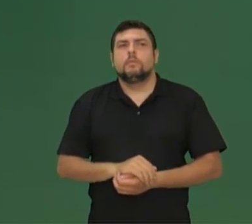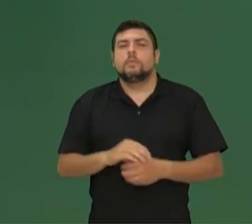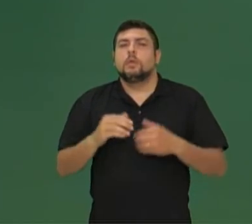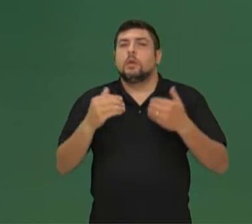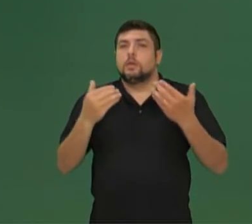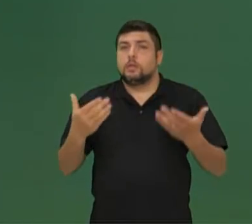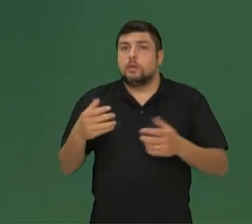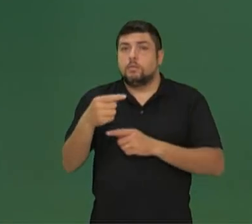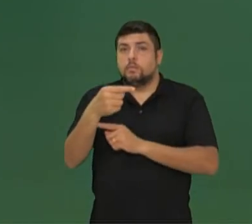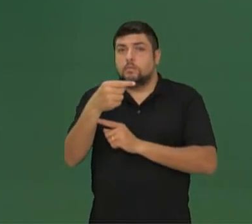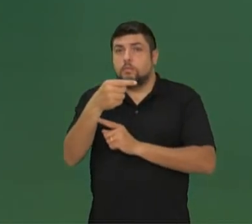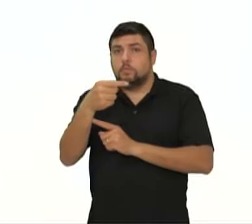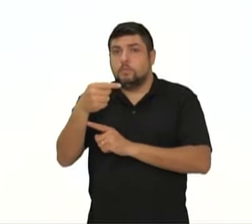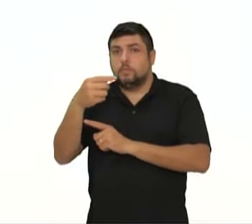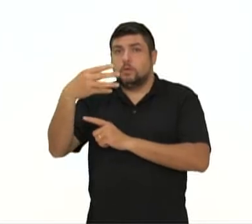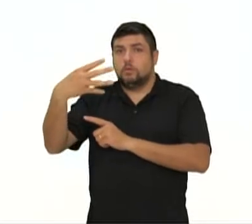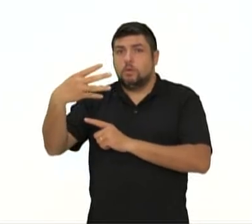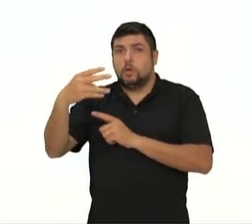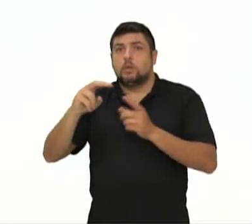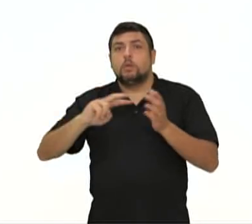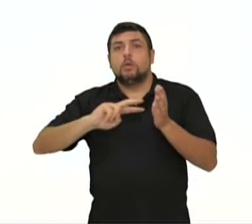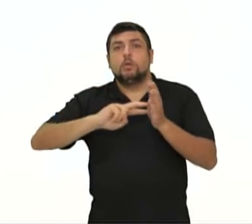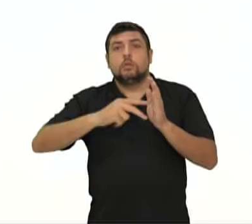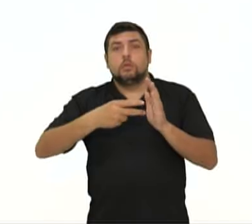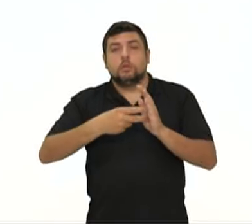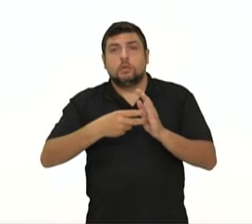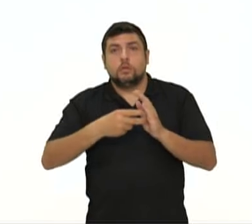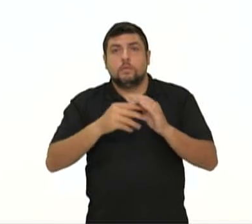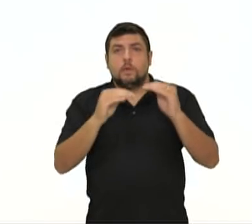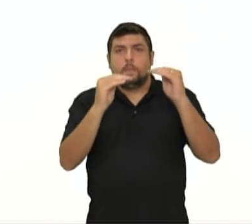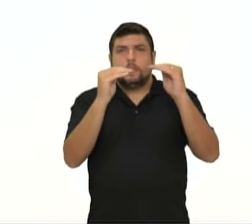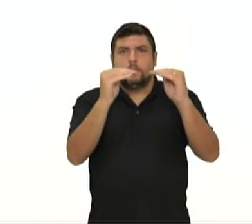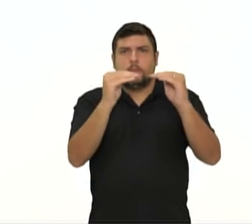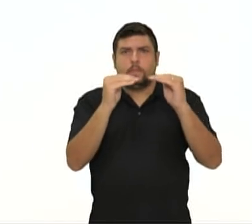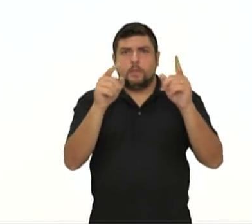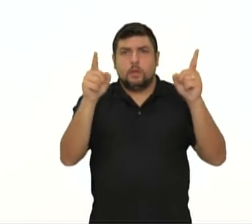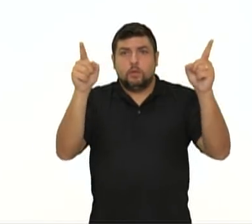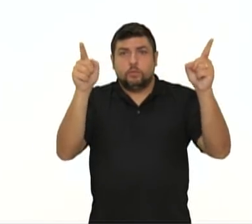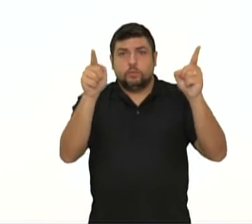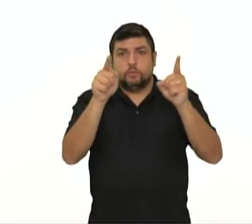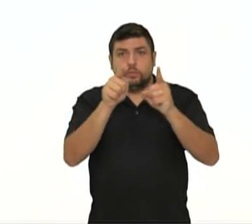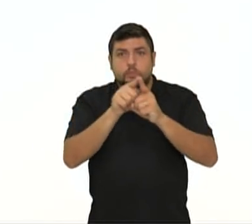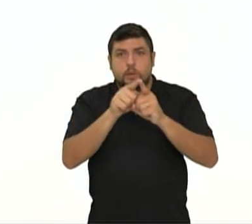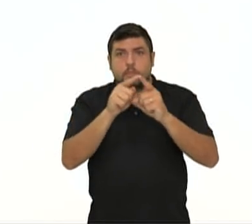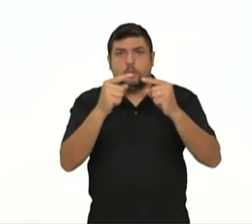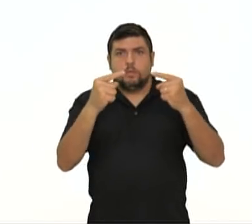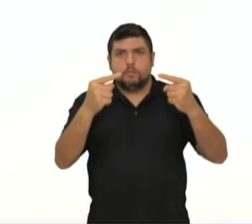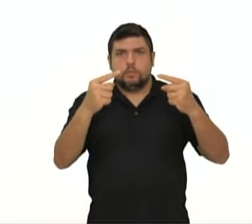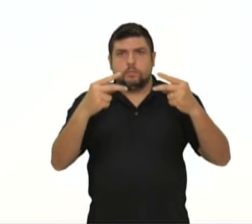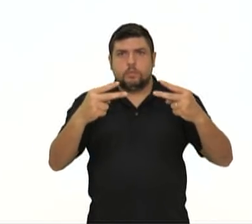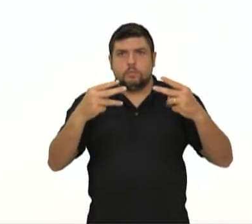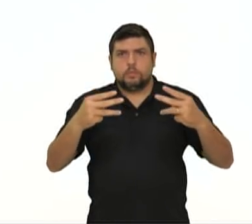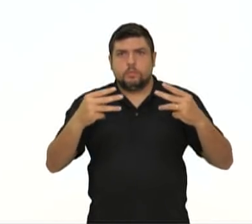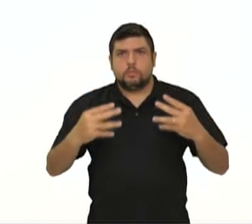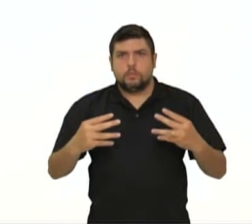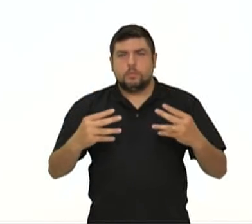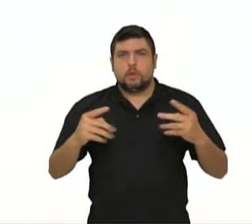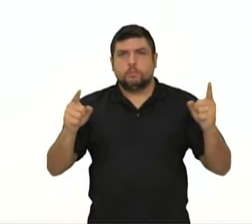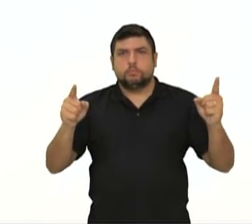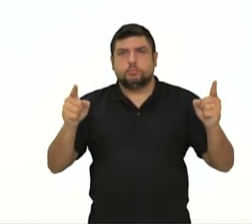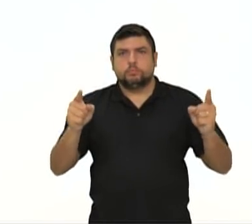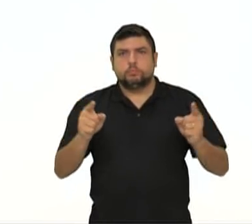4. Ela está 4 unidades de medida abaixo o vértice dela. Olha o que aconteceu com o vértice. Ele